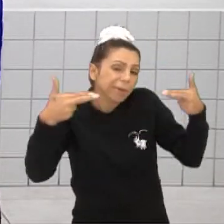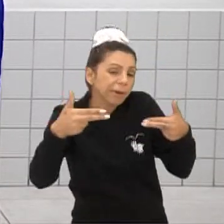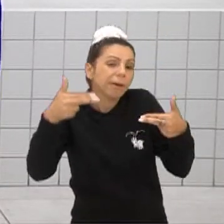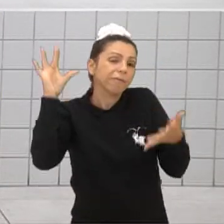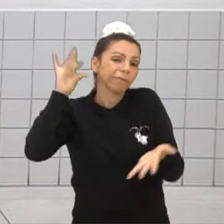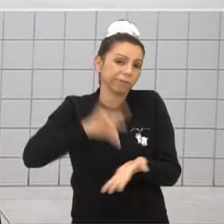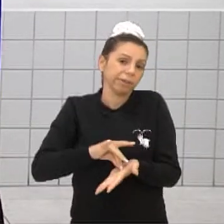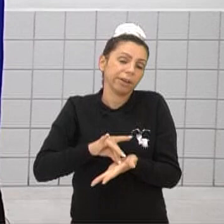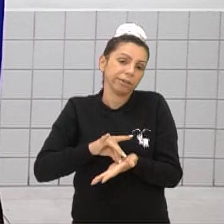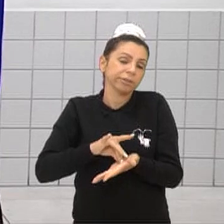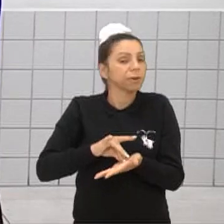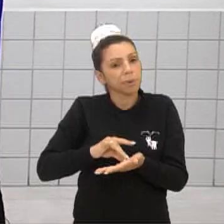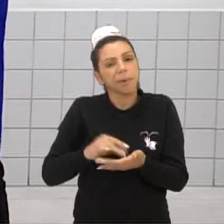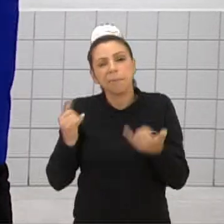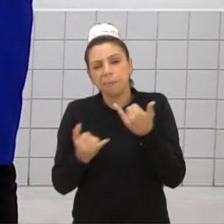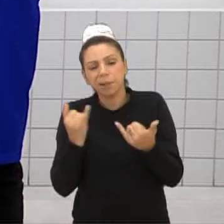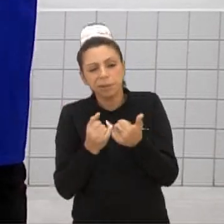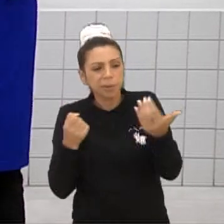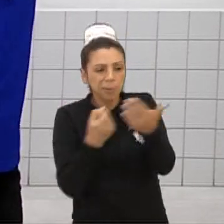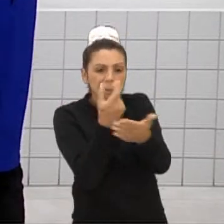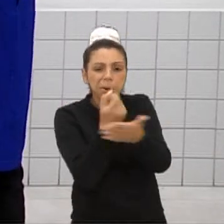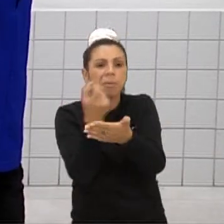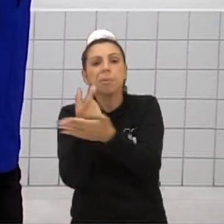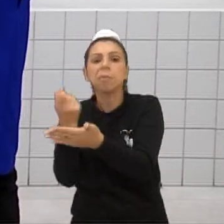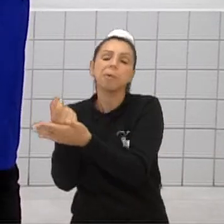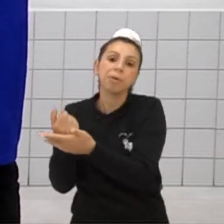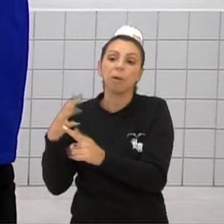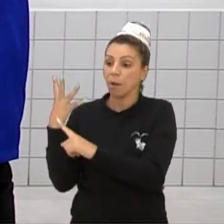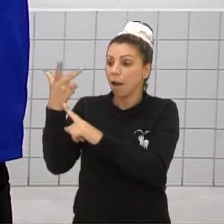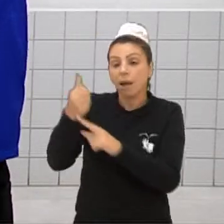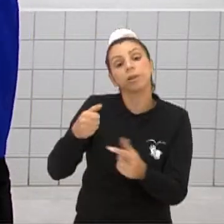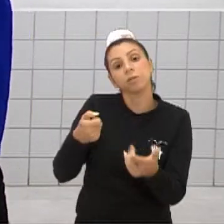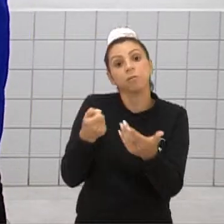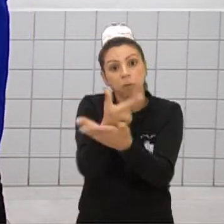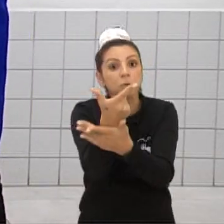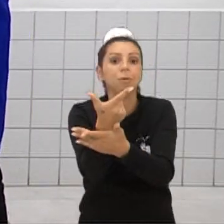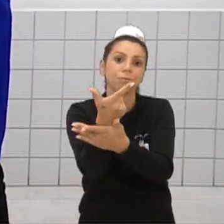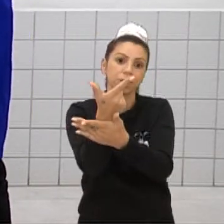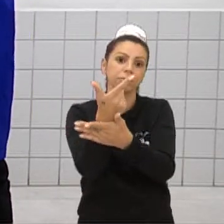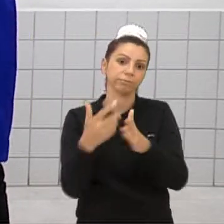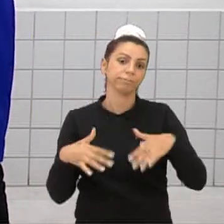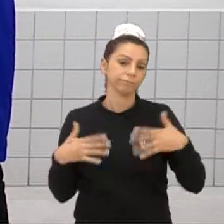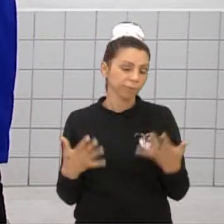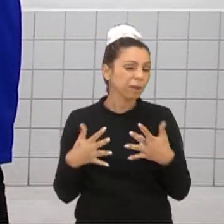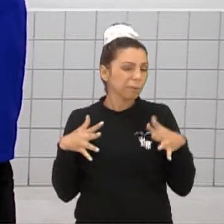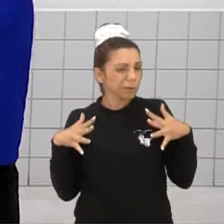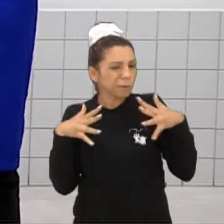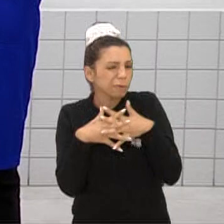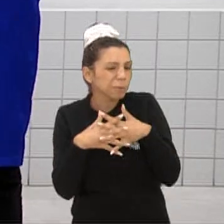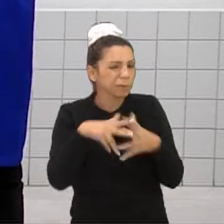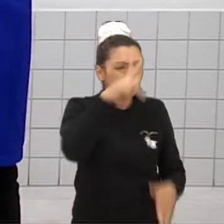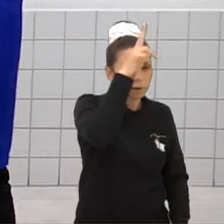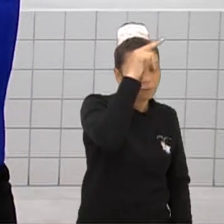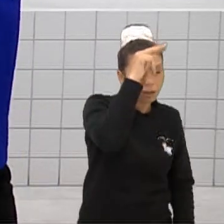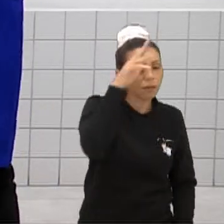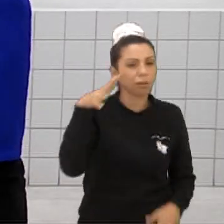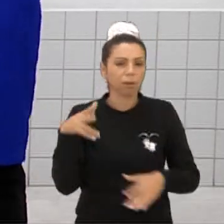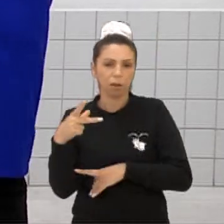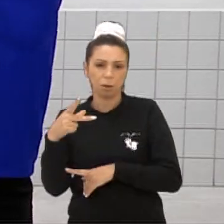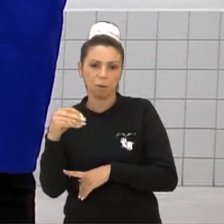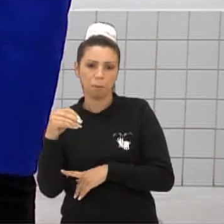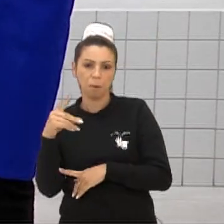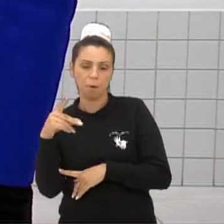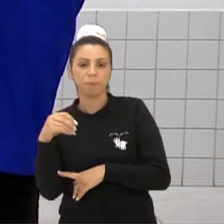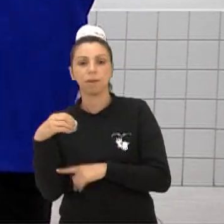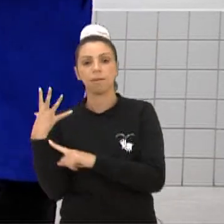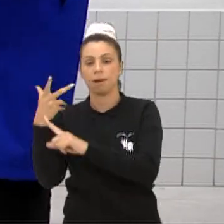como as coisas que a gente consome, a arte é como se fosse um produto. Né? Então, acho que vocês se confundiram um pouquinho com o dadaísmo e a pop art. Pop